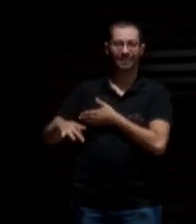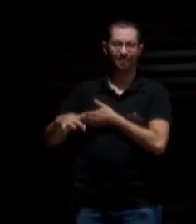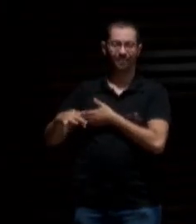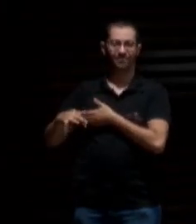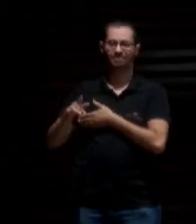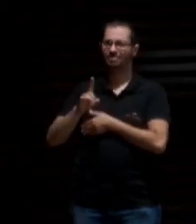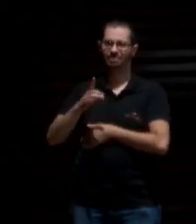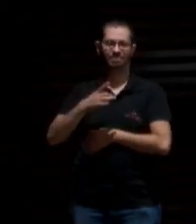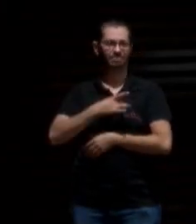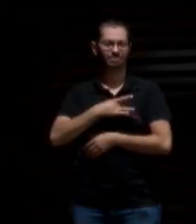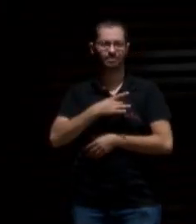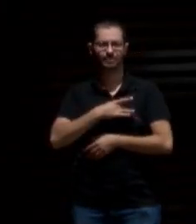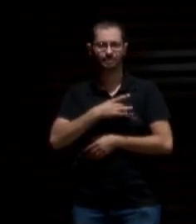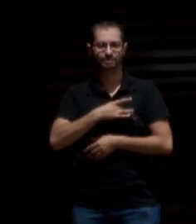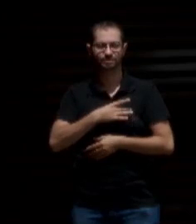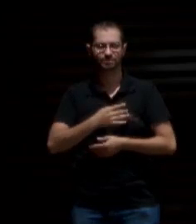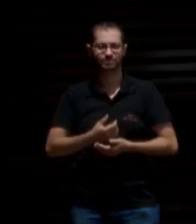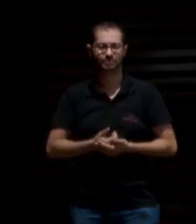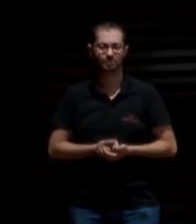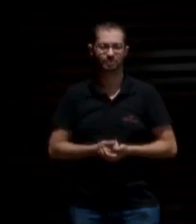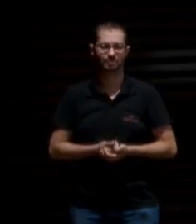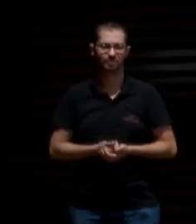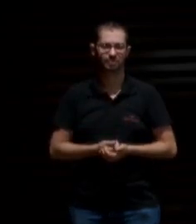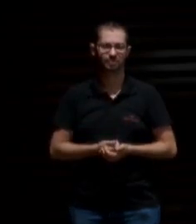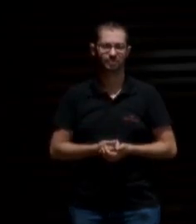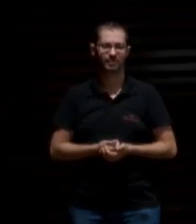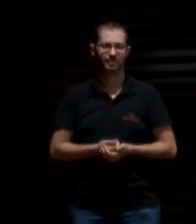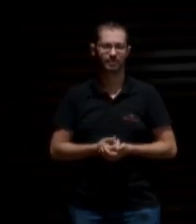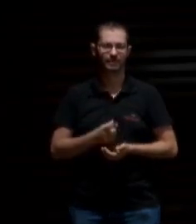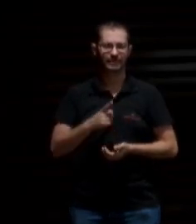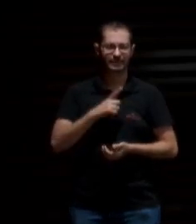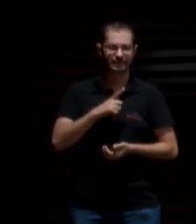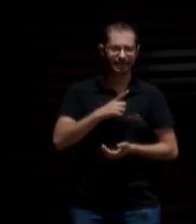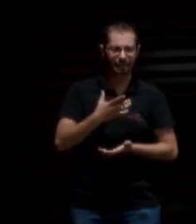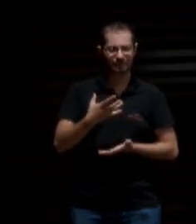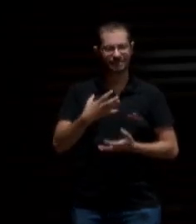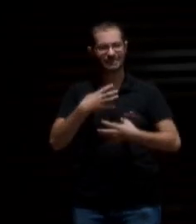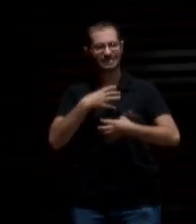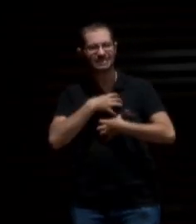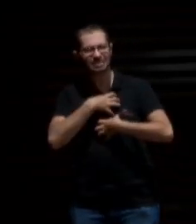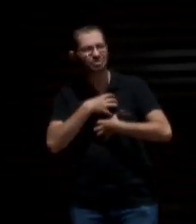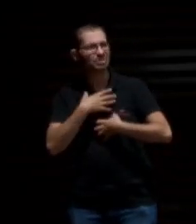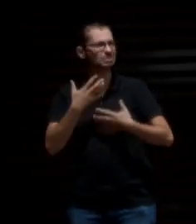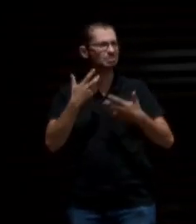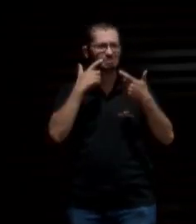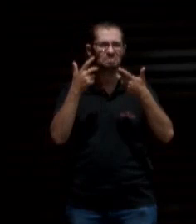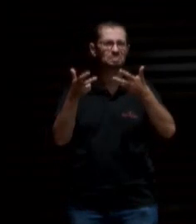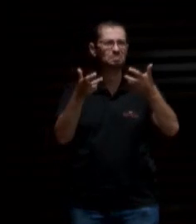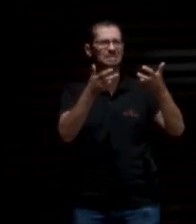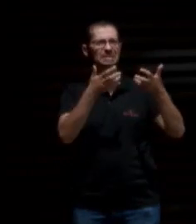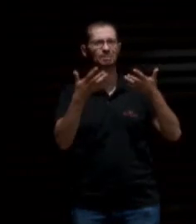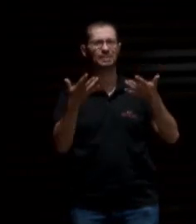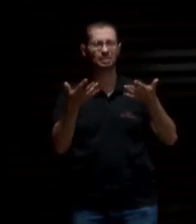Não tema. Eu tenho andado atemorizado, os irmãos sabem, os irmãos que estão comigo. Mas esse